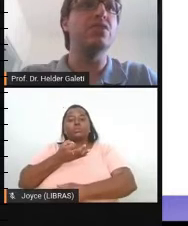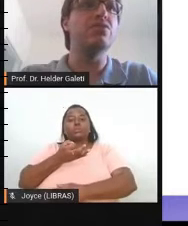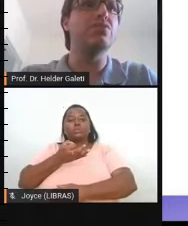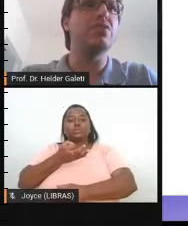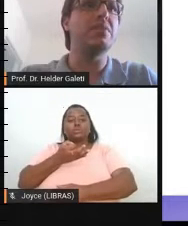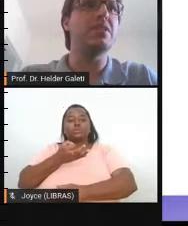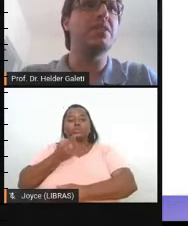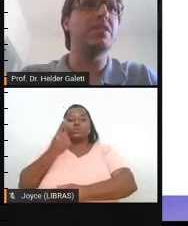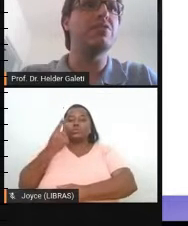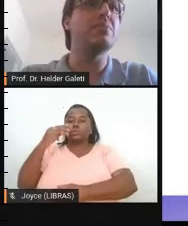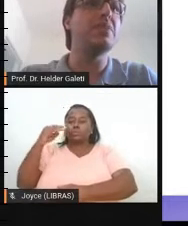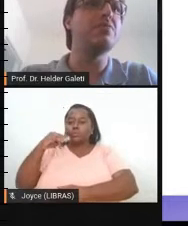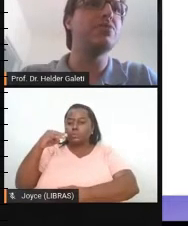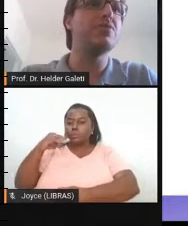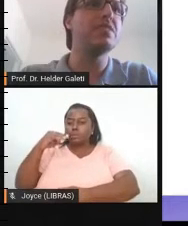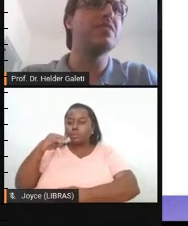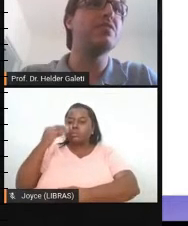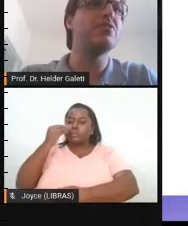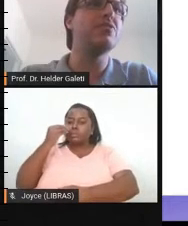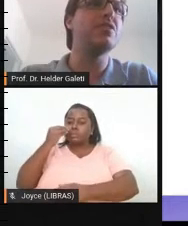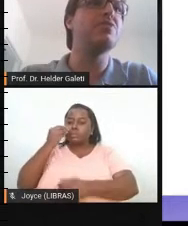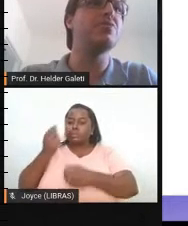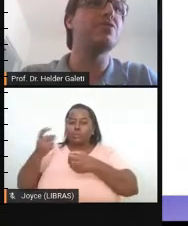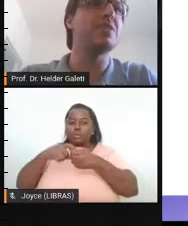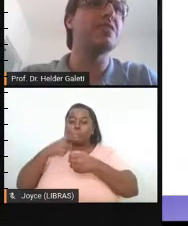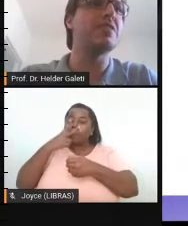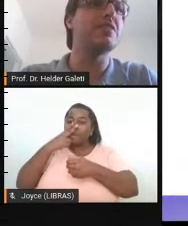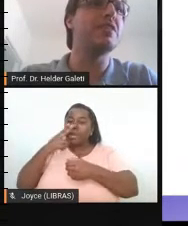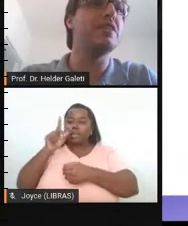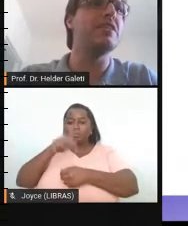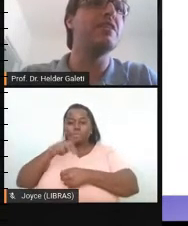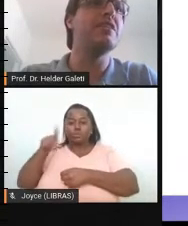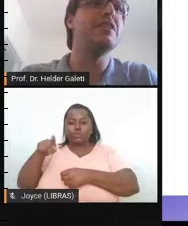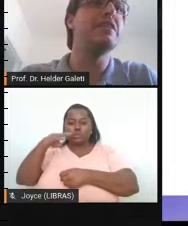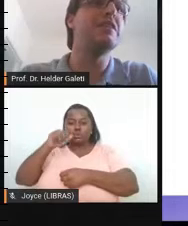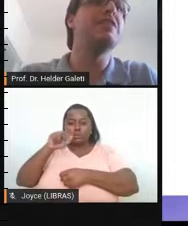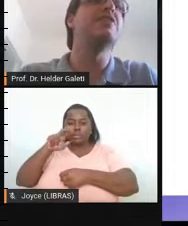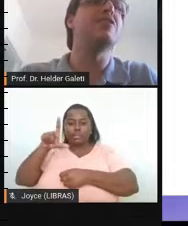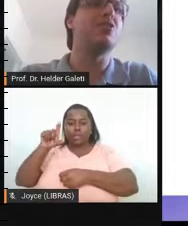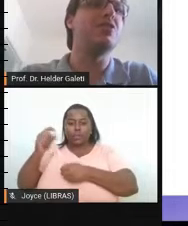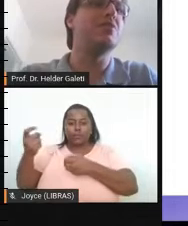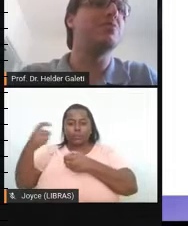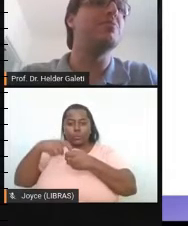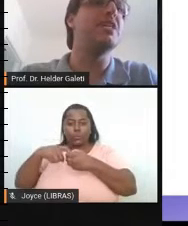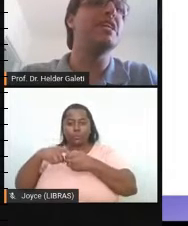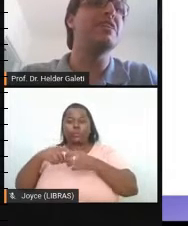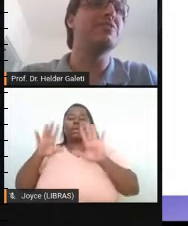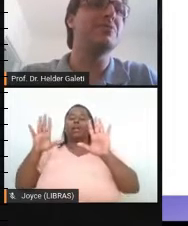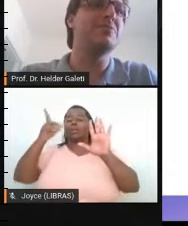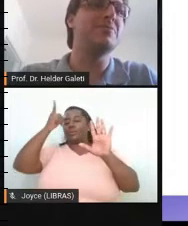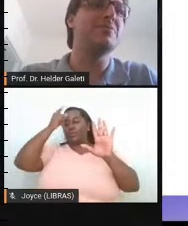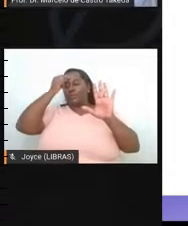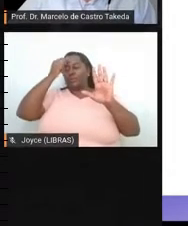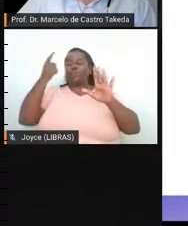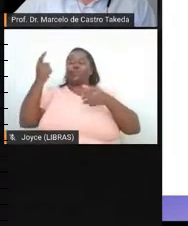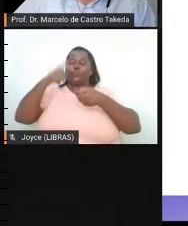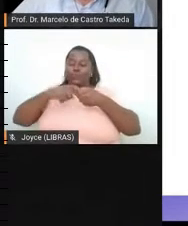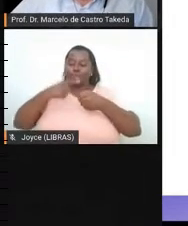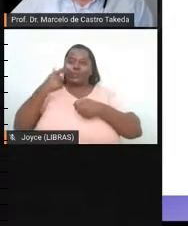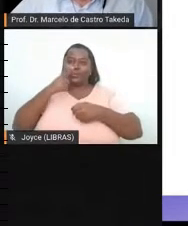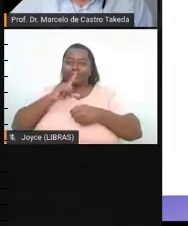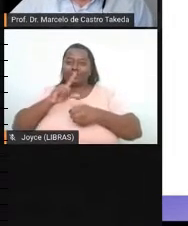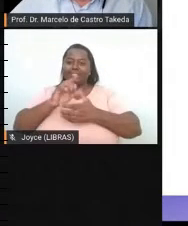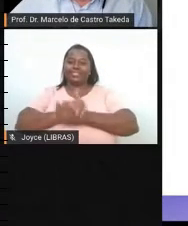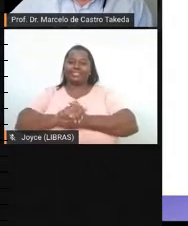um minutinho só para tentar retornar. Parece que o professor Marcelo retornou, é isso, professor Marcelo? Tá ok? Voltou? Bom, acho que eu voltei. Obrigado, viu?